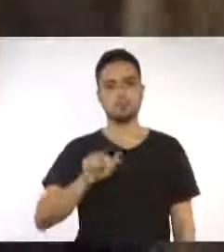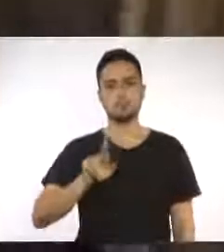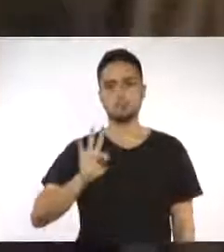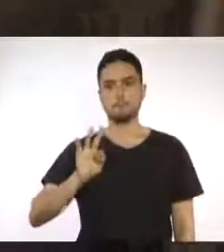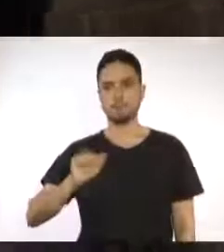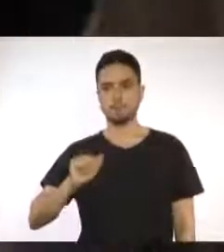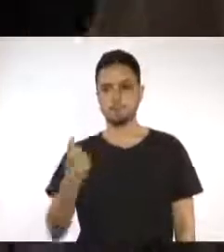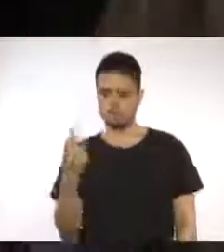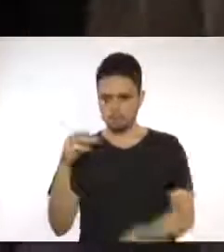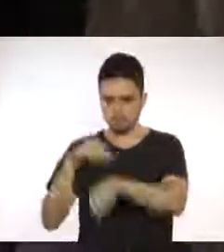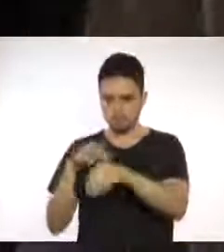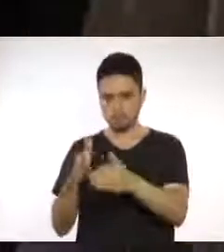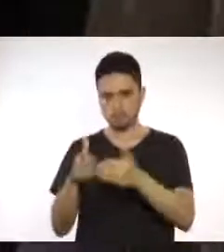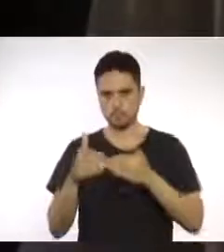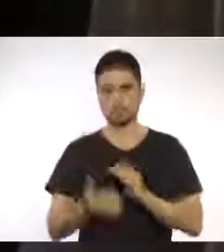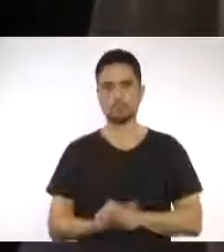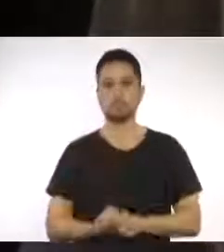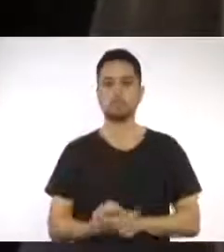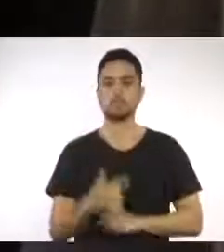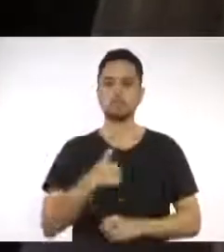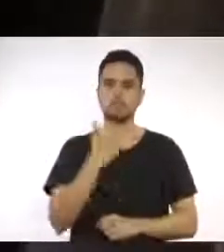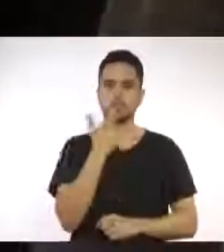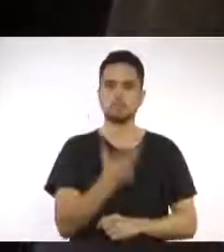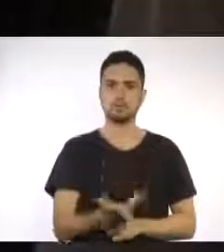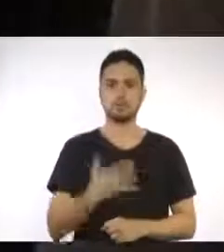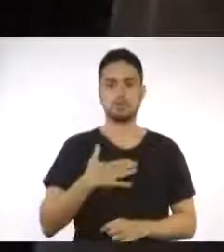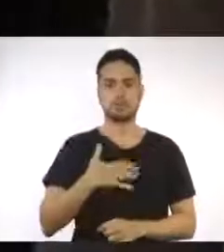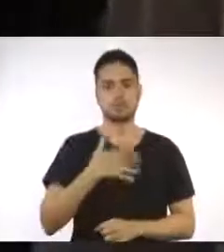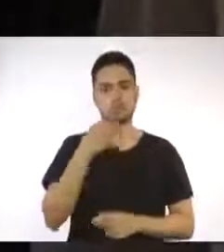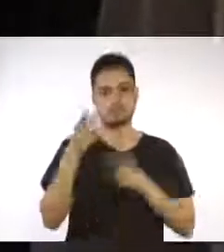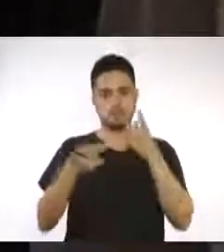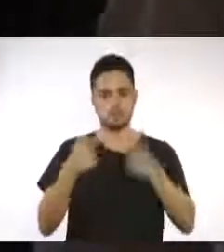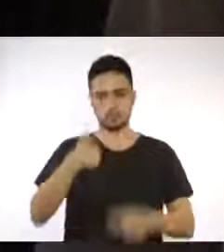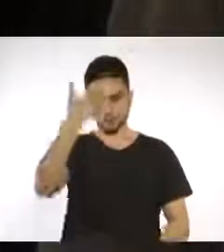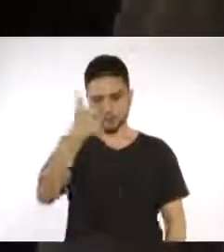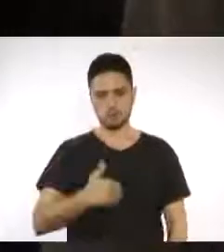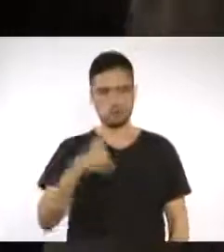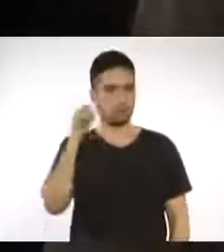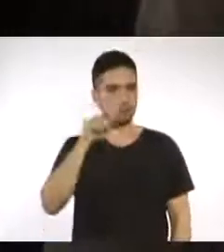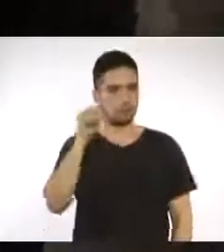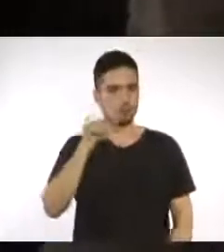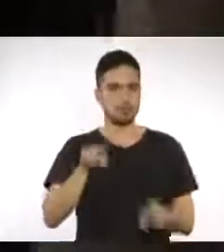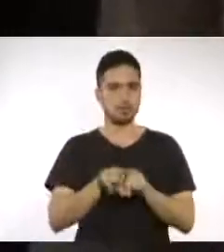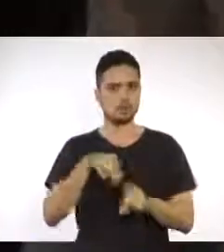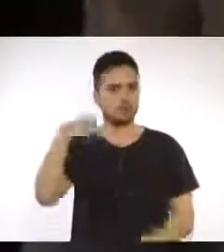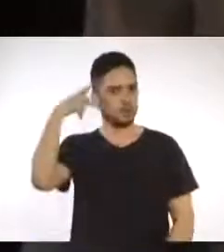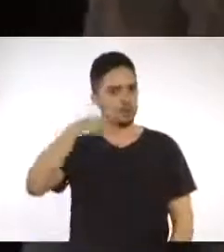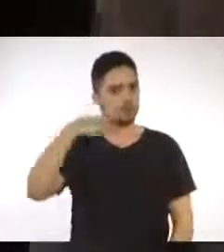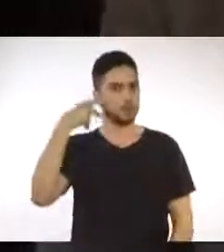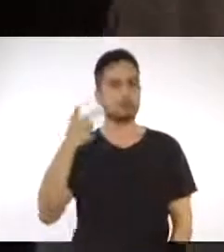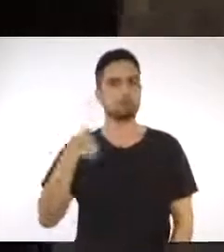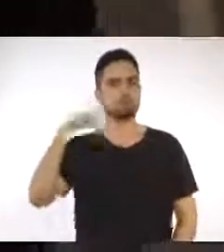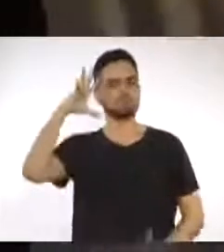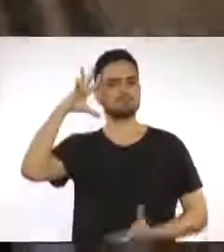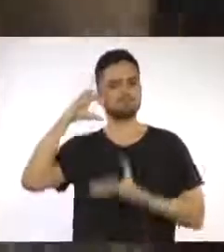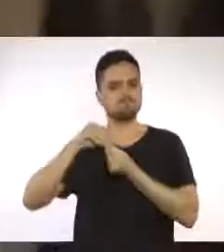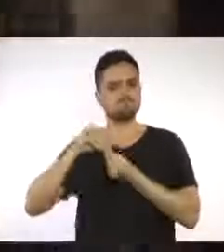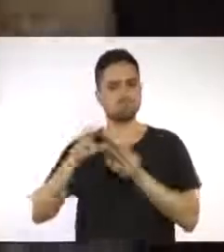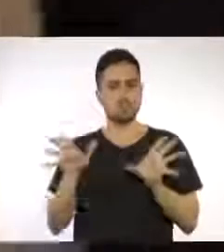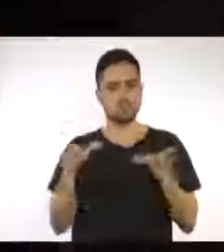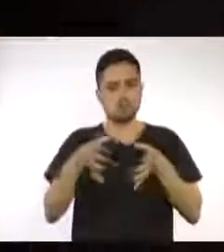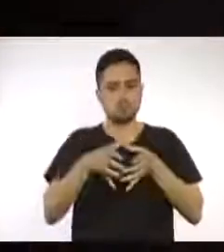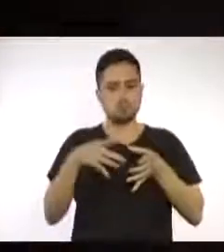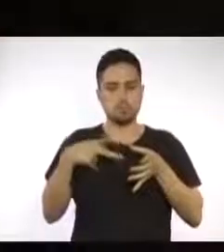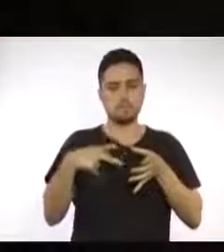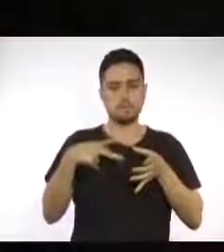Presidente, eu trago aqui a fala não apenas minha, como mulher ou parlamentar, mas o entendimento do PDT, que tem